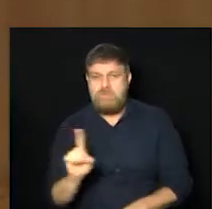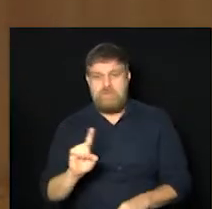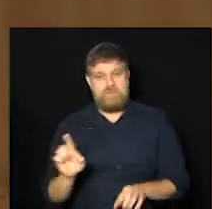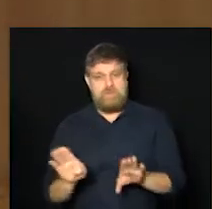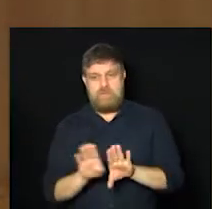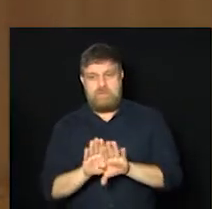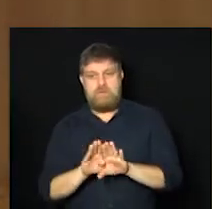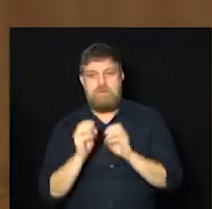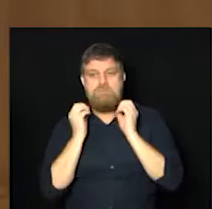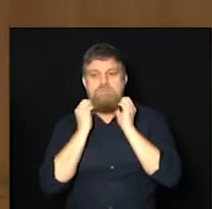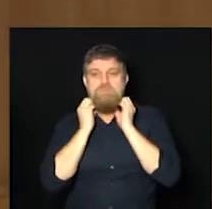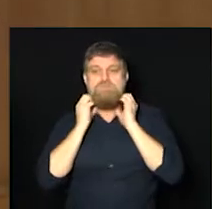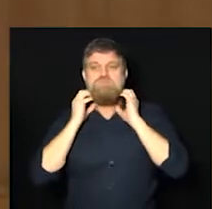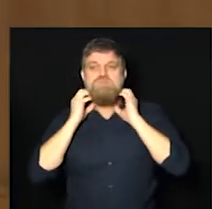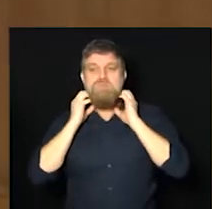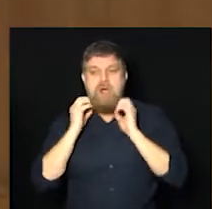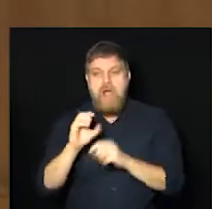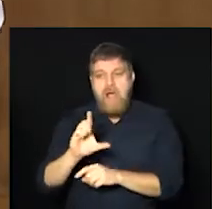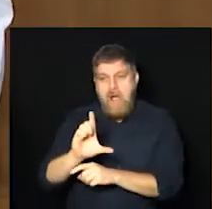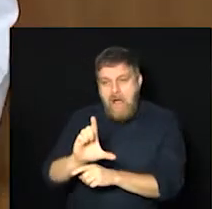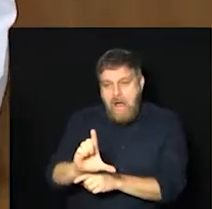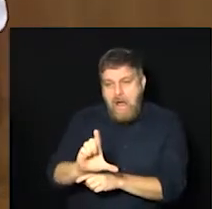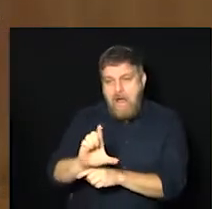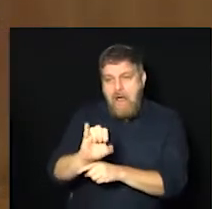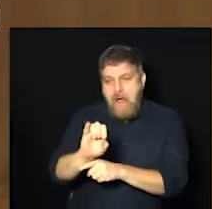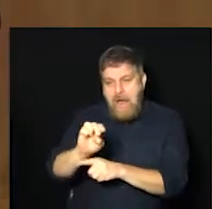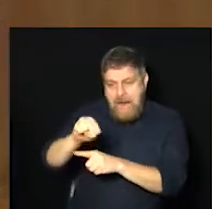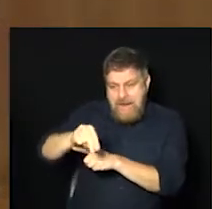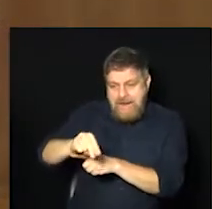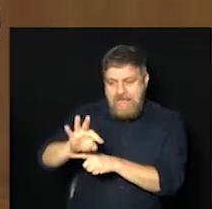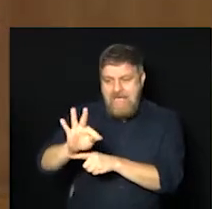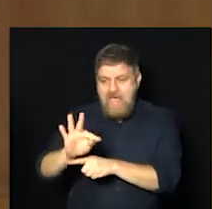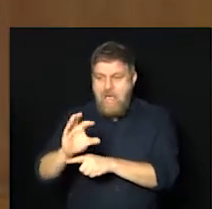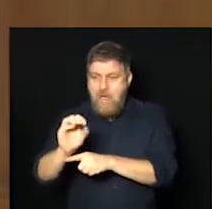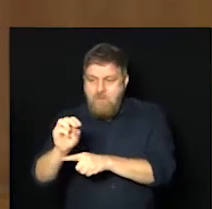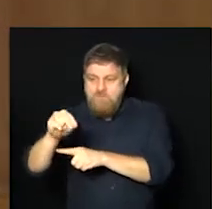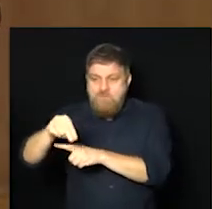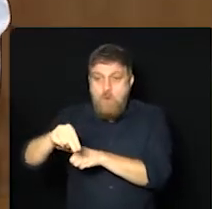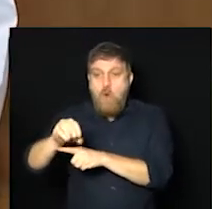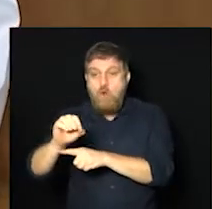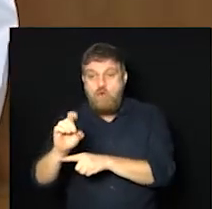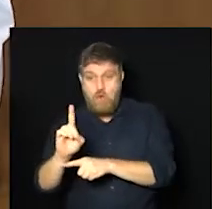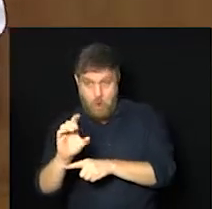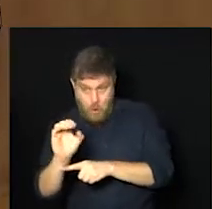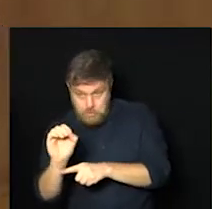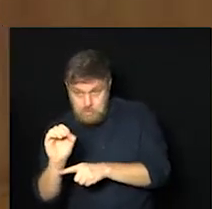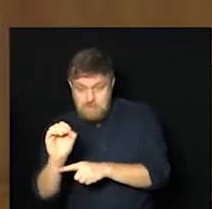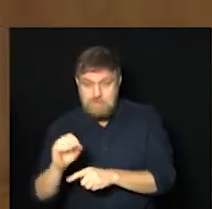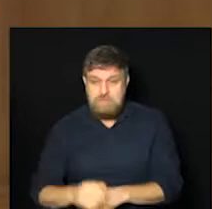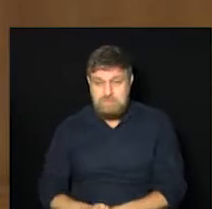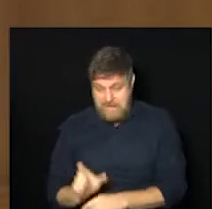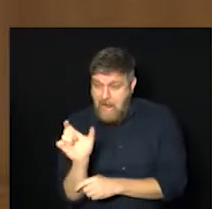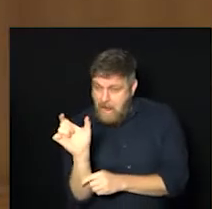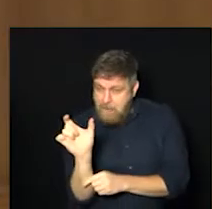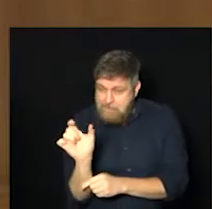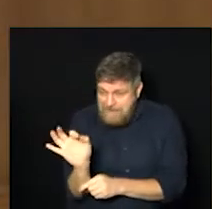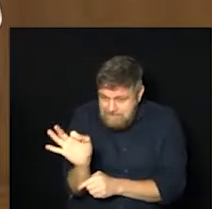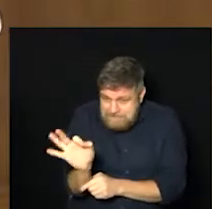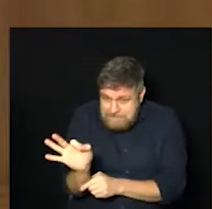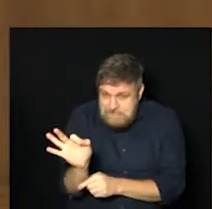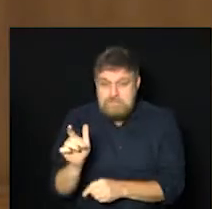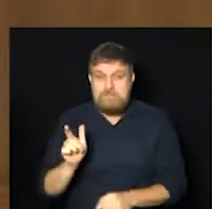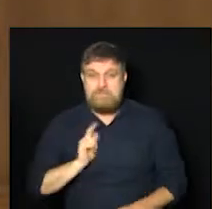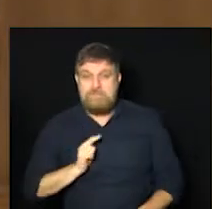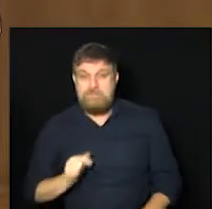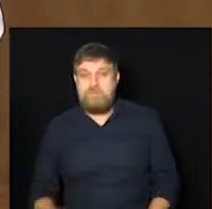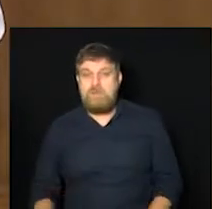linfonodomegalia, é um termo médico, ou é, gânglio aumentado, certo. Ou etc. É, o gânglio do linfoma,